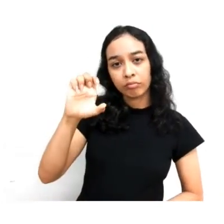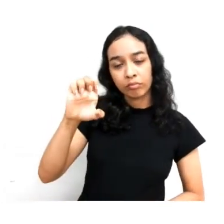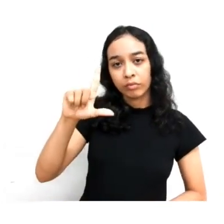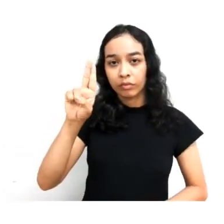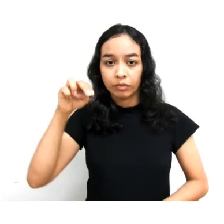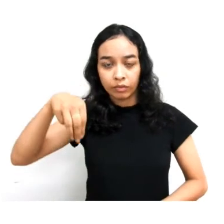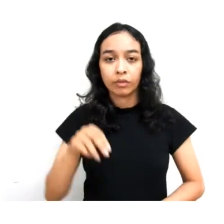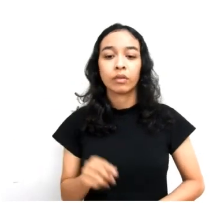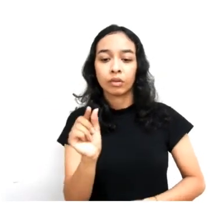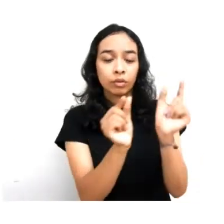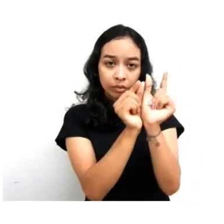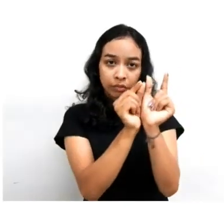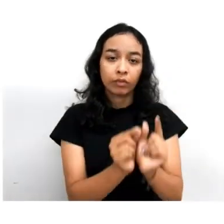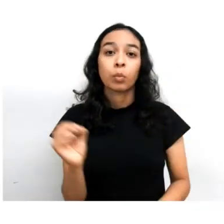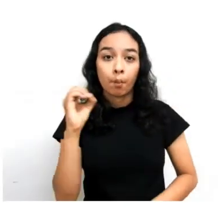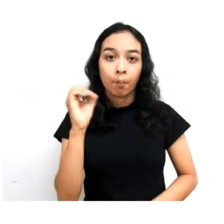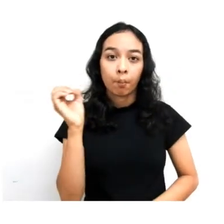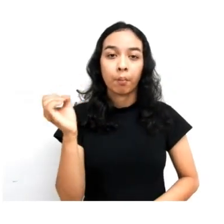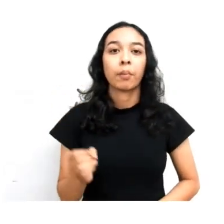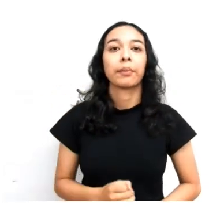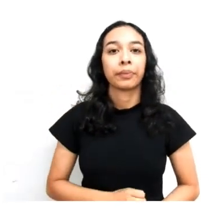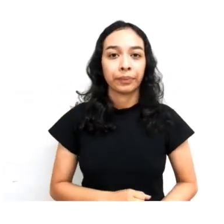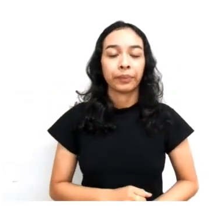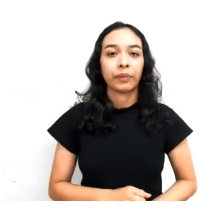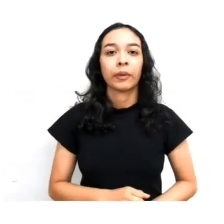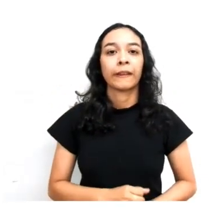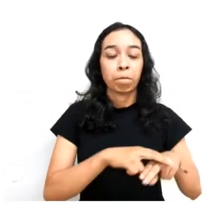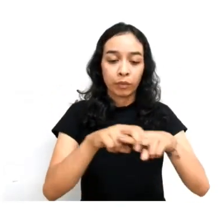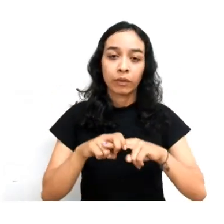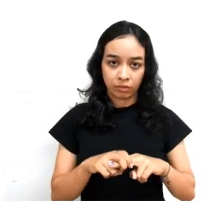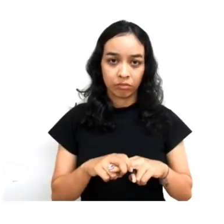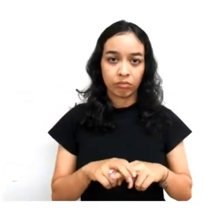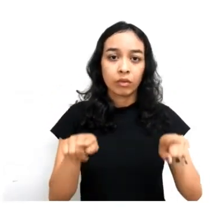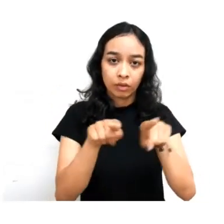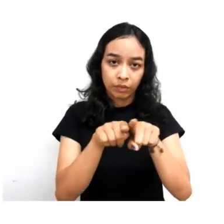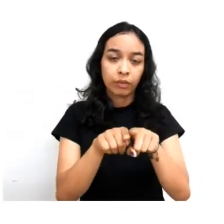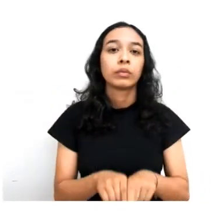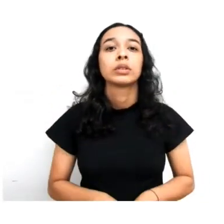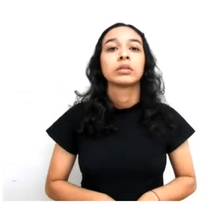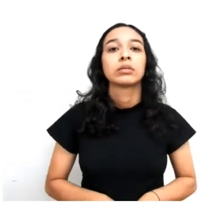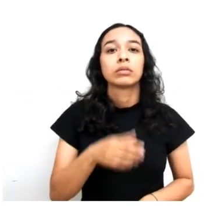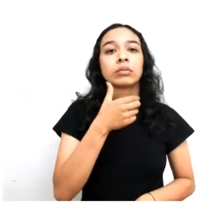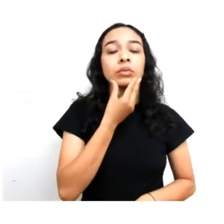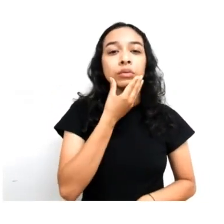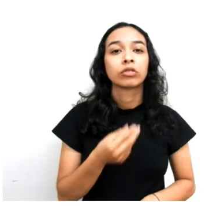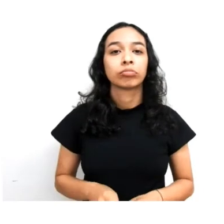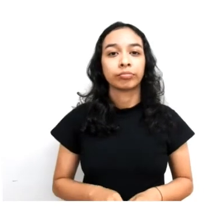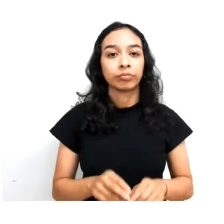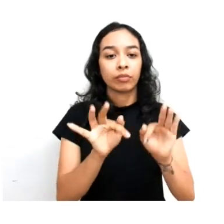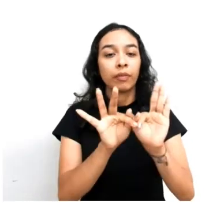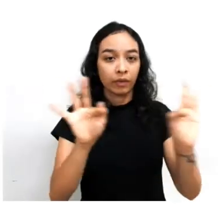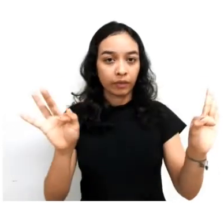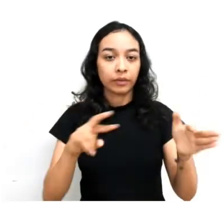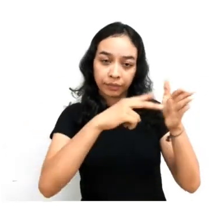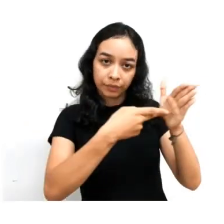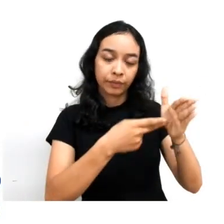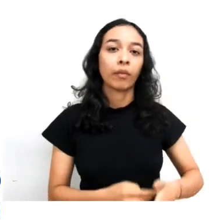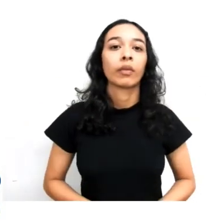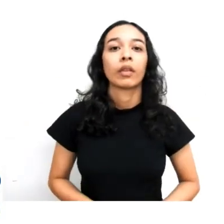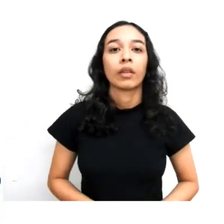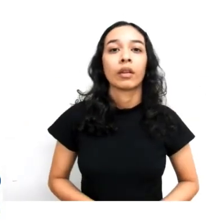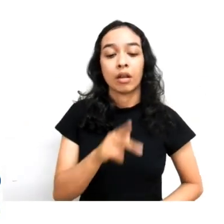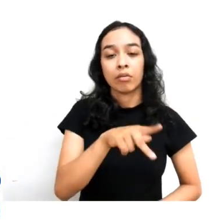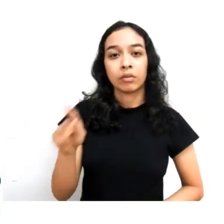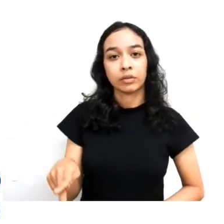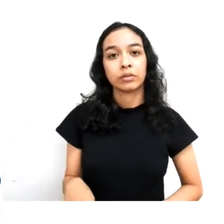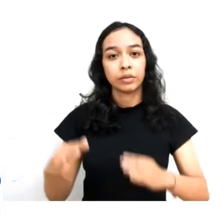caelo, uma desinência neutro de ablativo, que por acaso é igual a masculino. Bem, estas frases